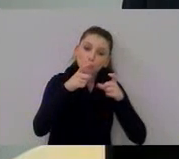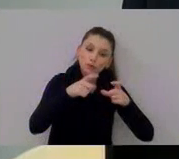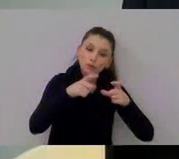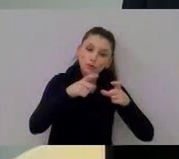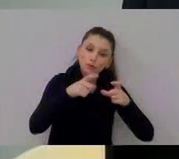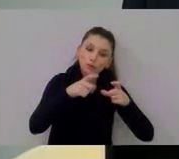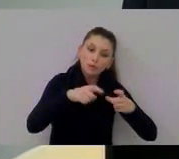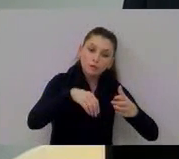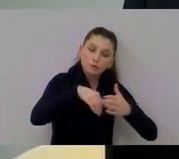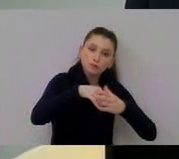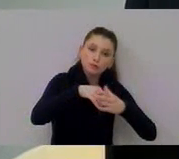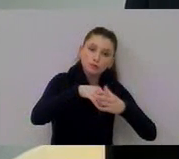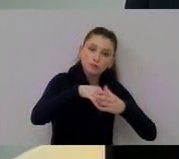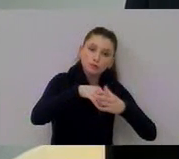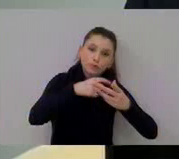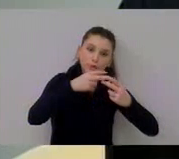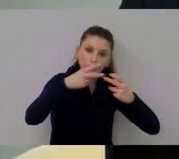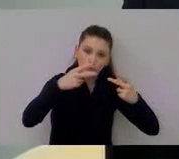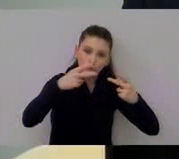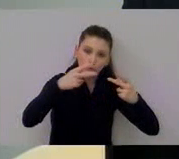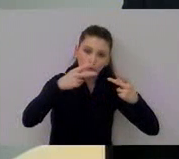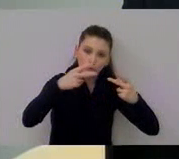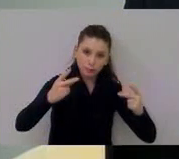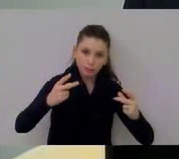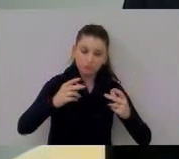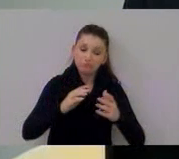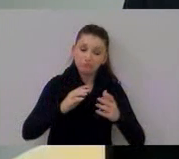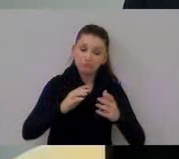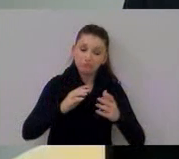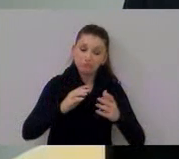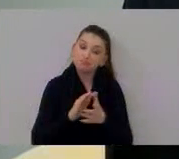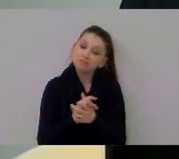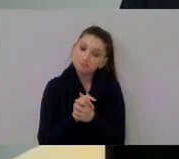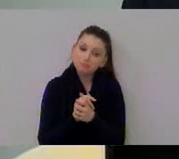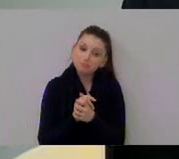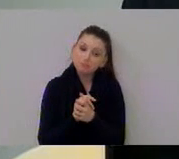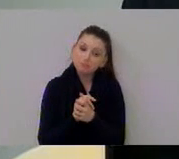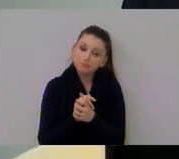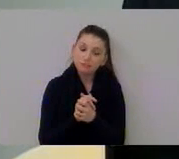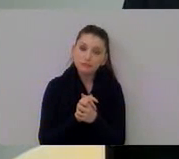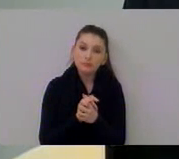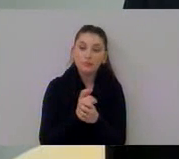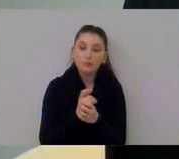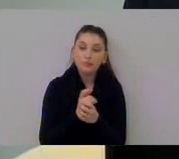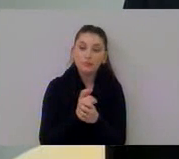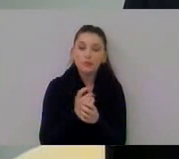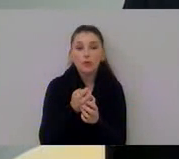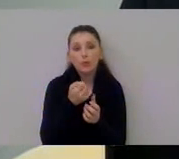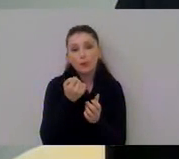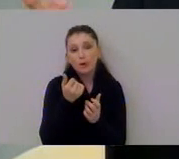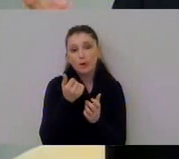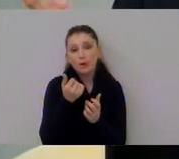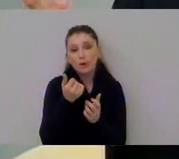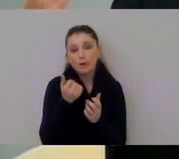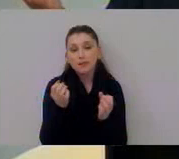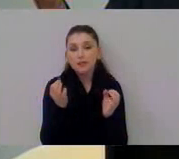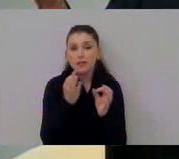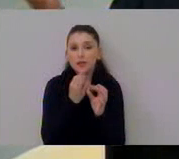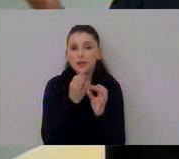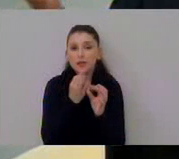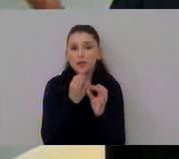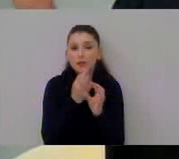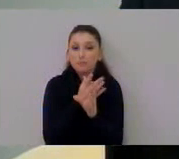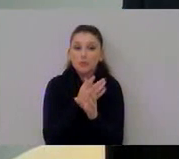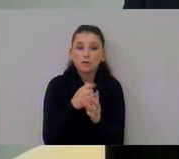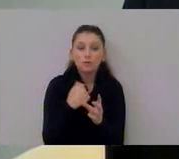Sim. E tenho certeza que vocês podem contar com esse vereador, mas é